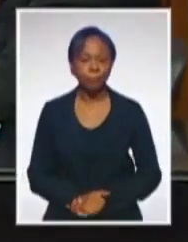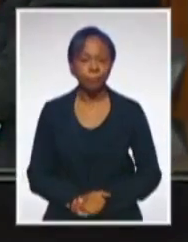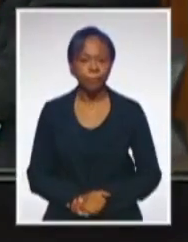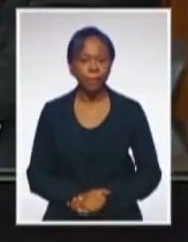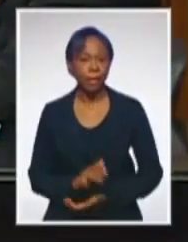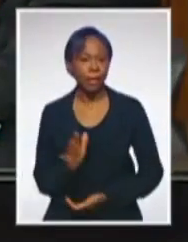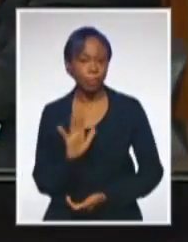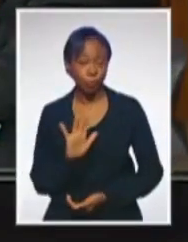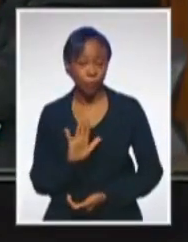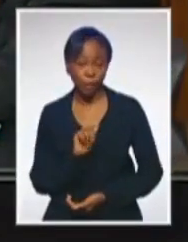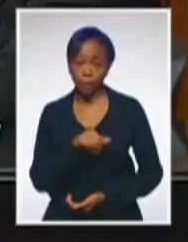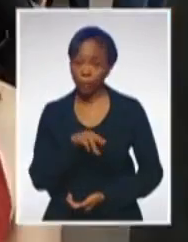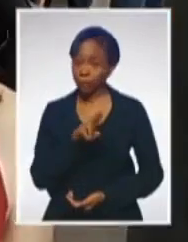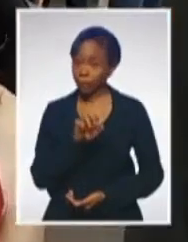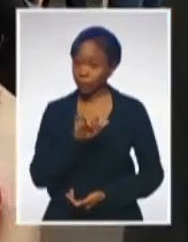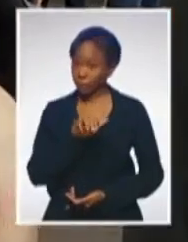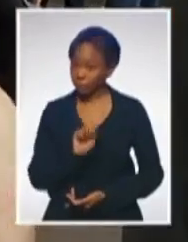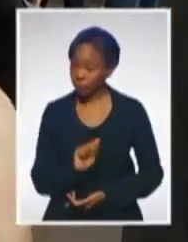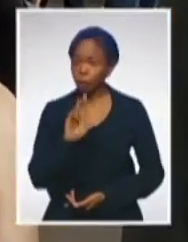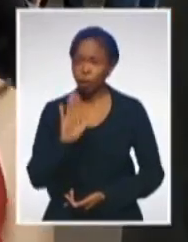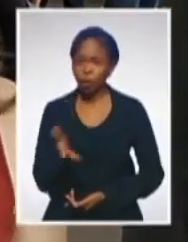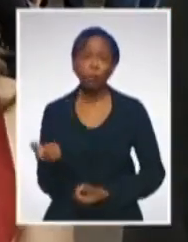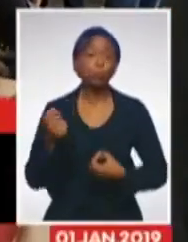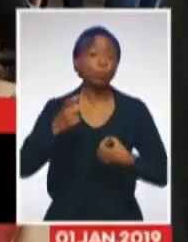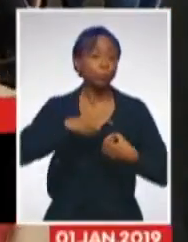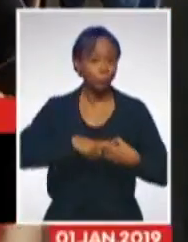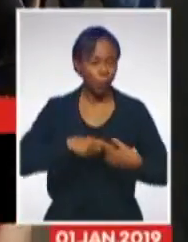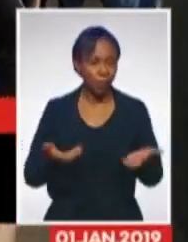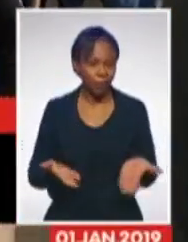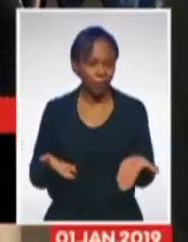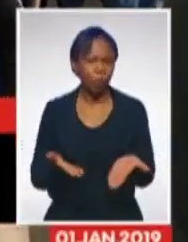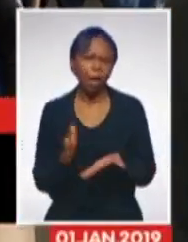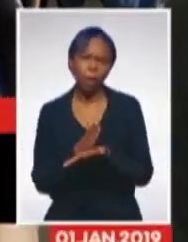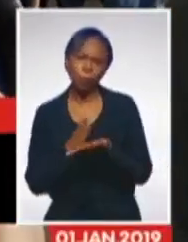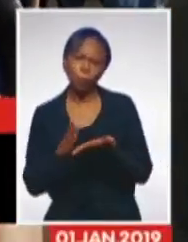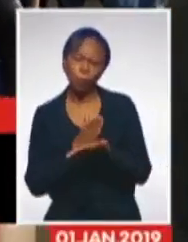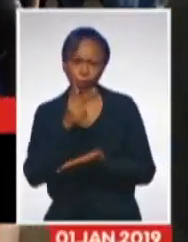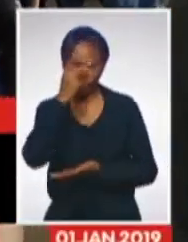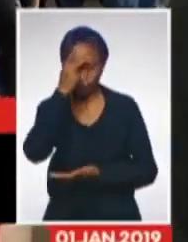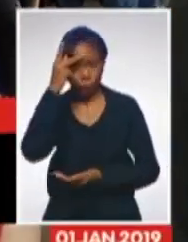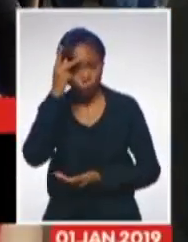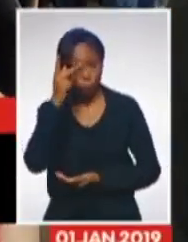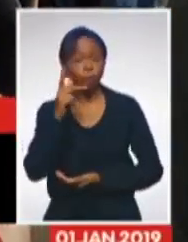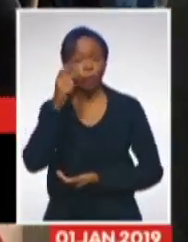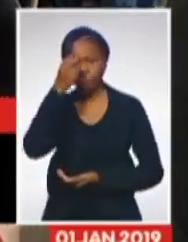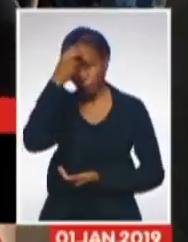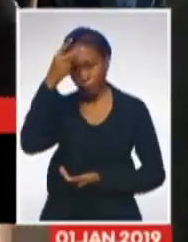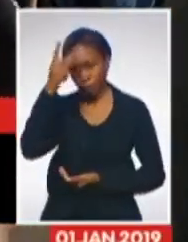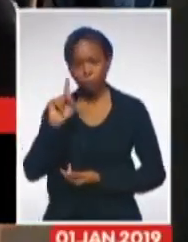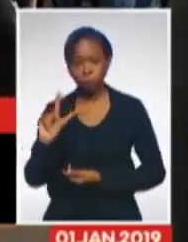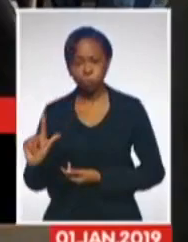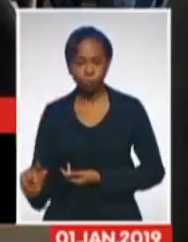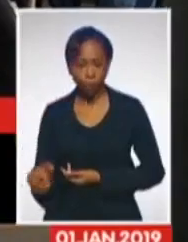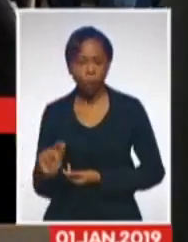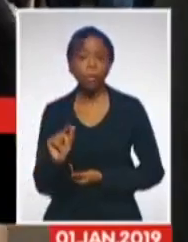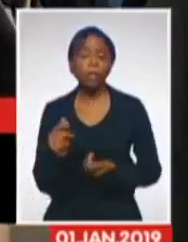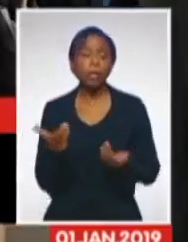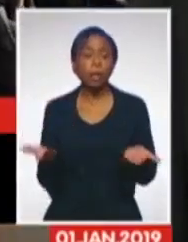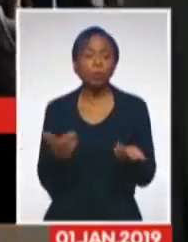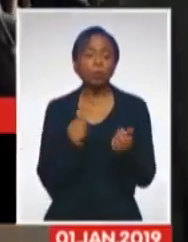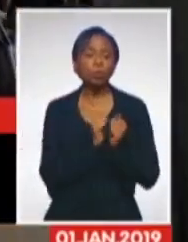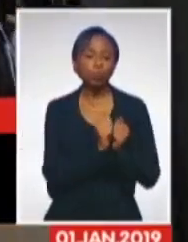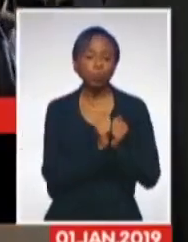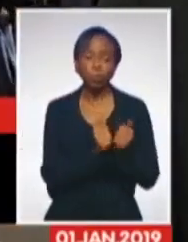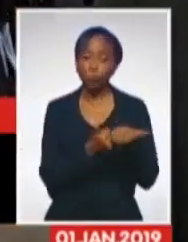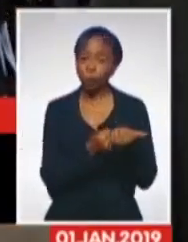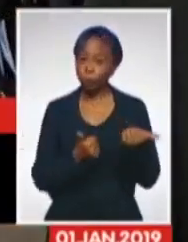Olá, Andréa Zaguri, estamos aqui de volta a ouvir alguns prefeitos que começam a deixar a Assembleia. Estou aqui agora com Luiz Vilela, ele é